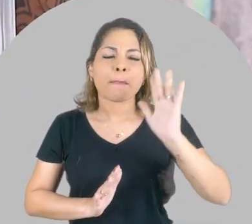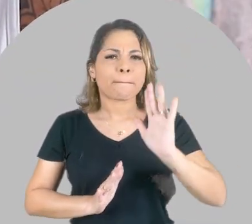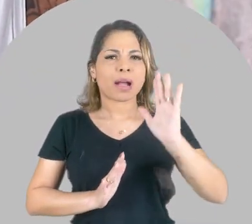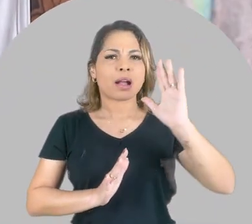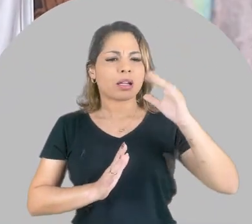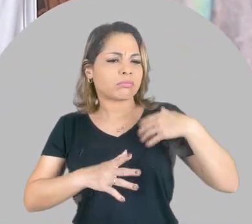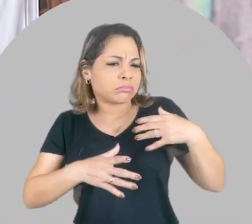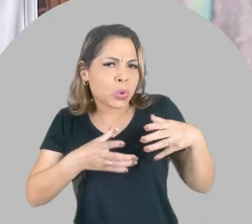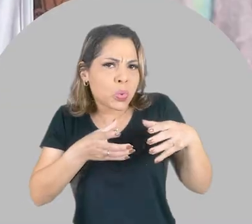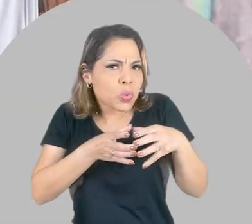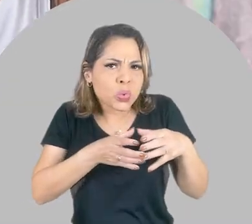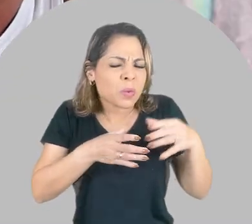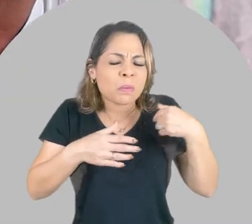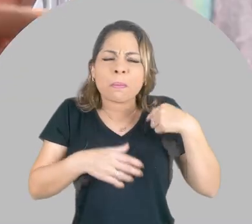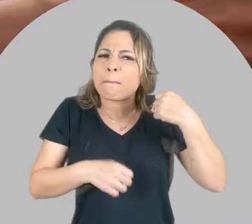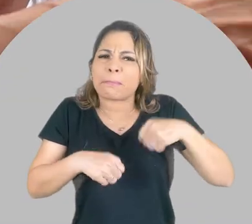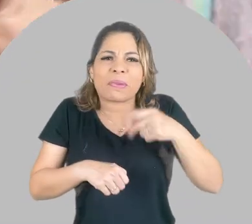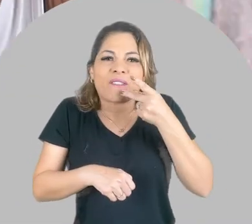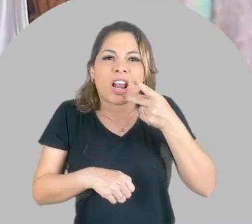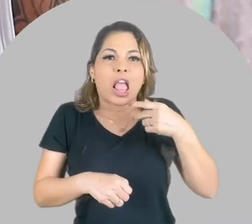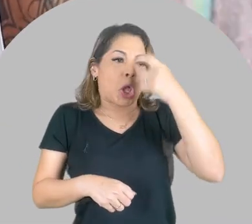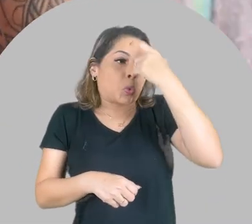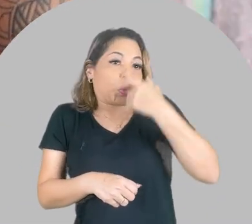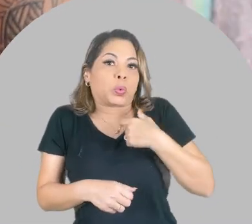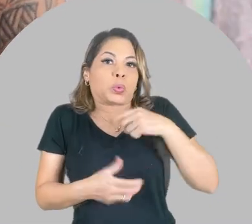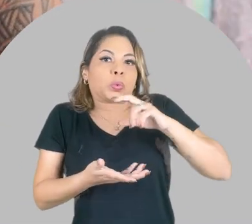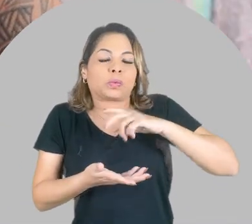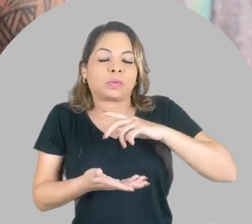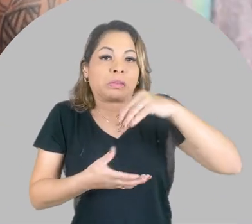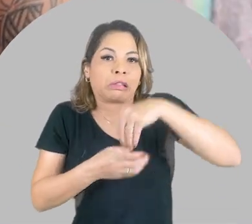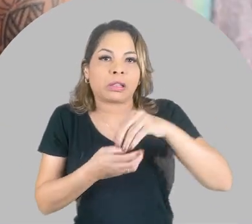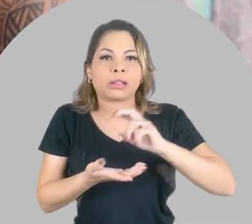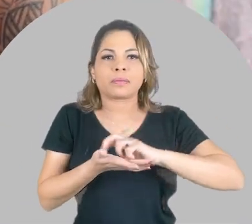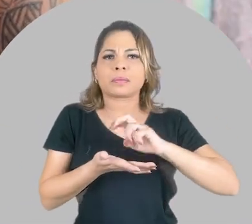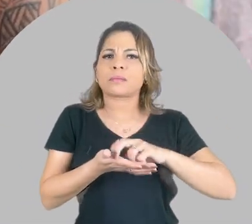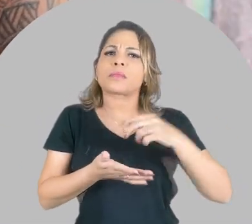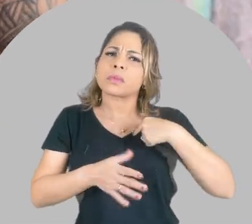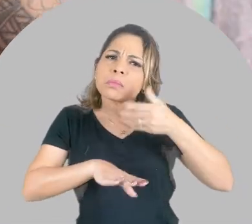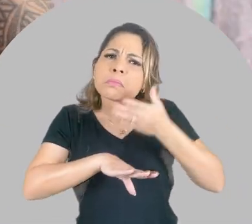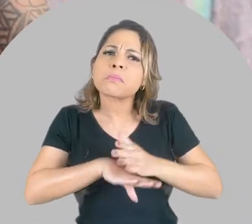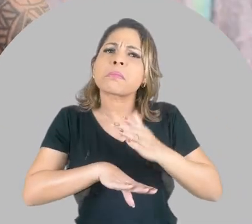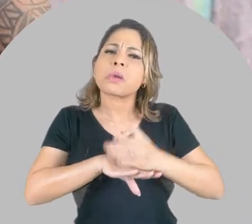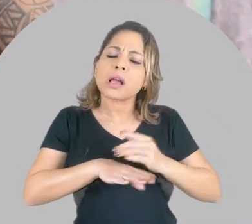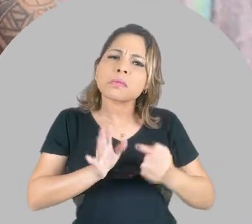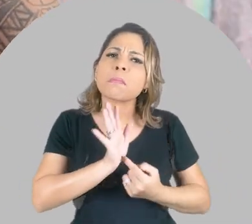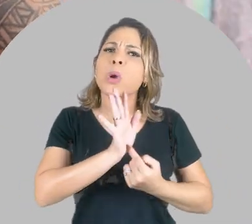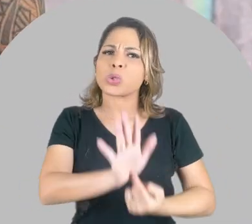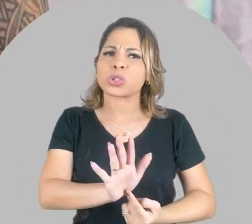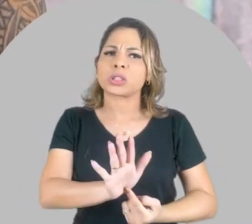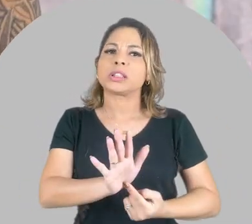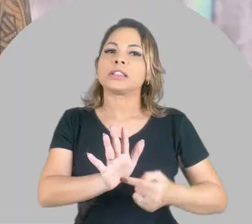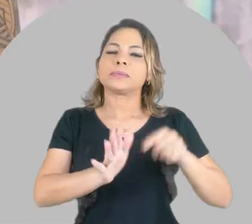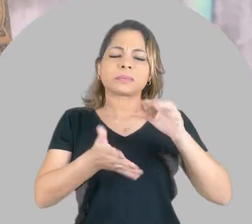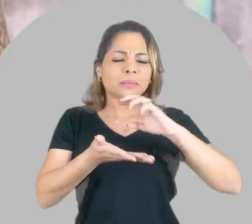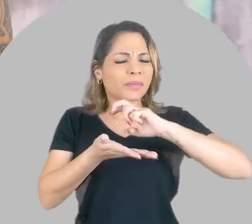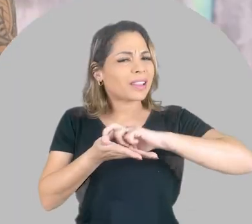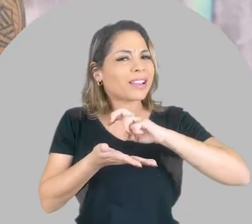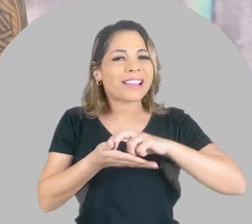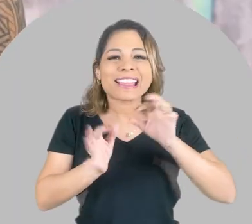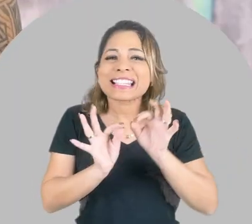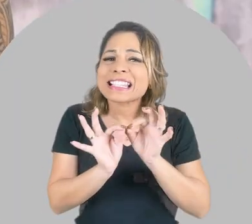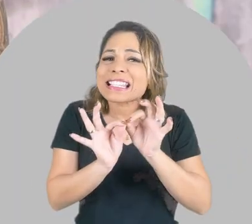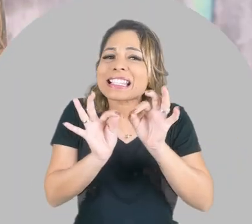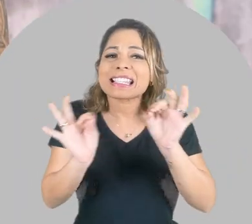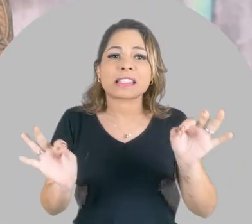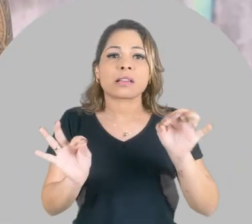ambiente externo. Mas quando eu estou entre os meus, eu não preciso dizer o que eu sou. Né? O que eu sou vai ser pelas minhas práticas. O hip hop,